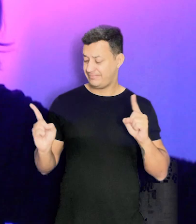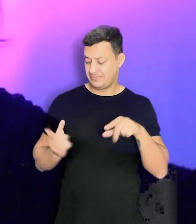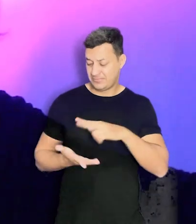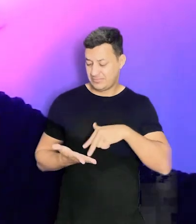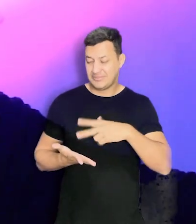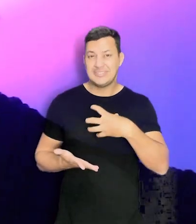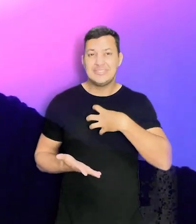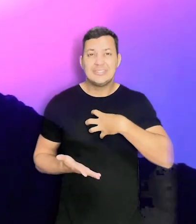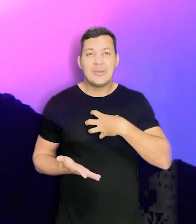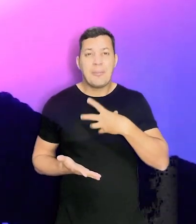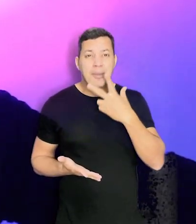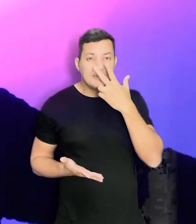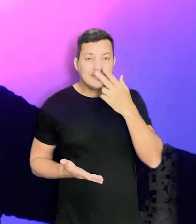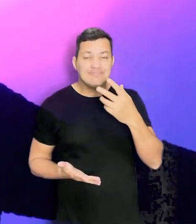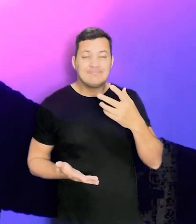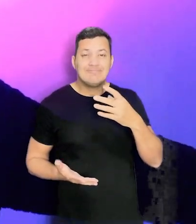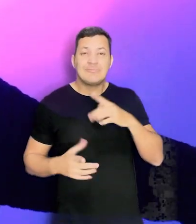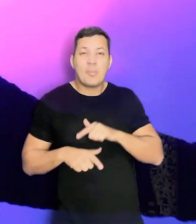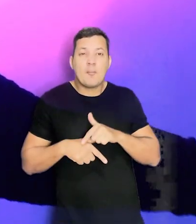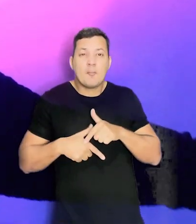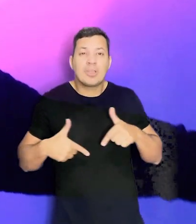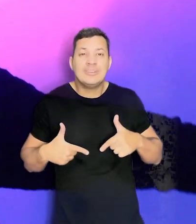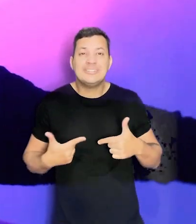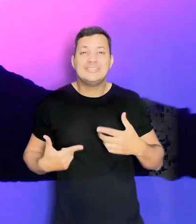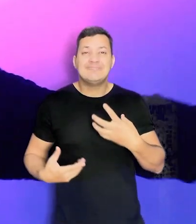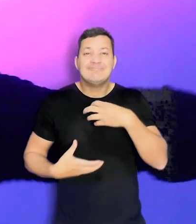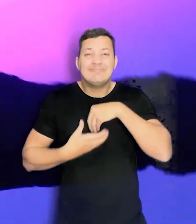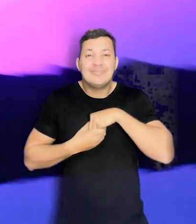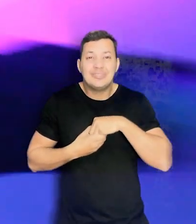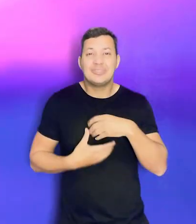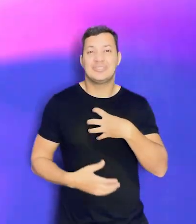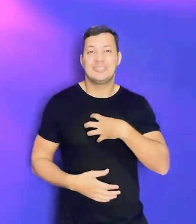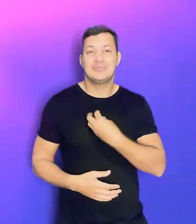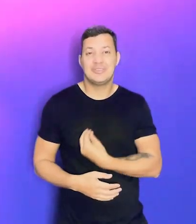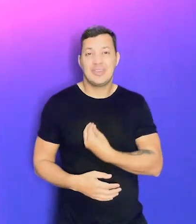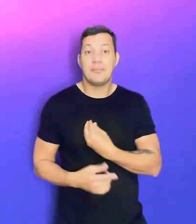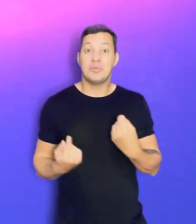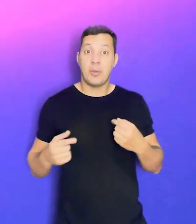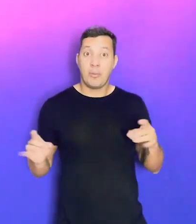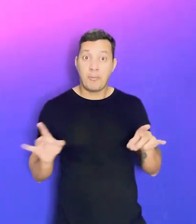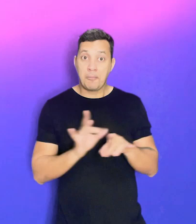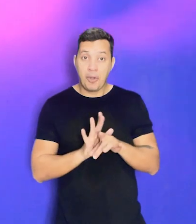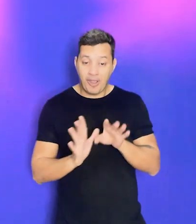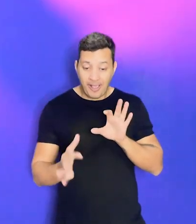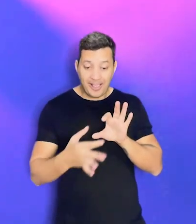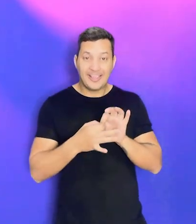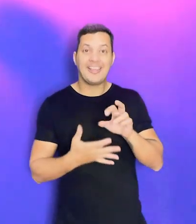pela metade. Eu preciso da dança de alguma forma na minha vida para me sentir inteiro.